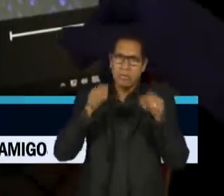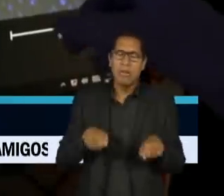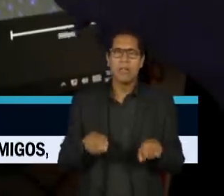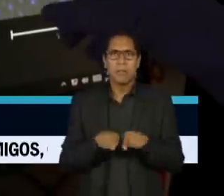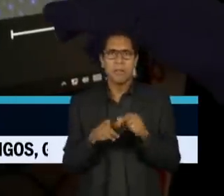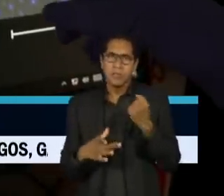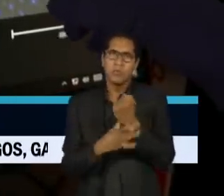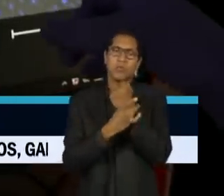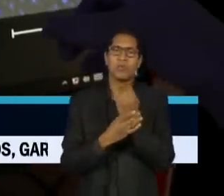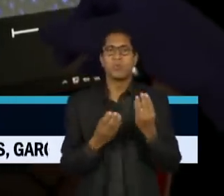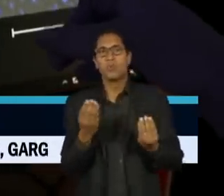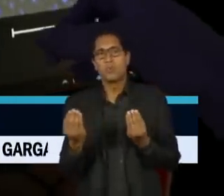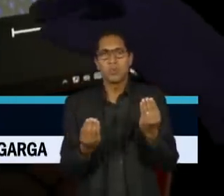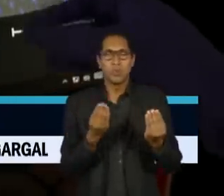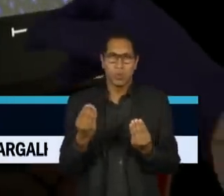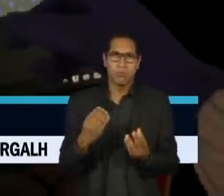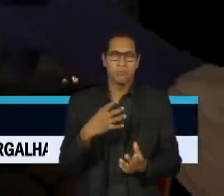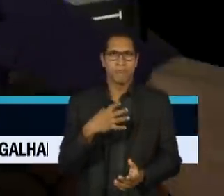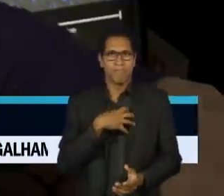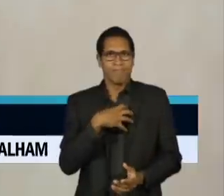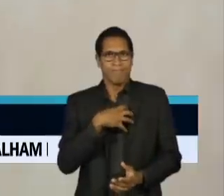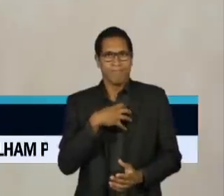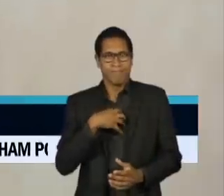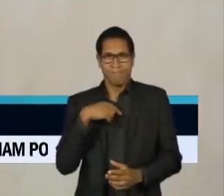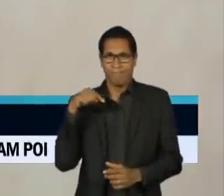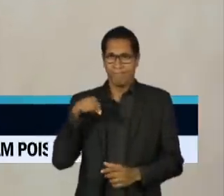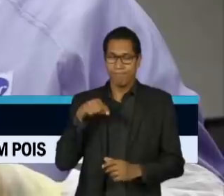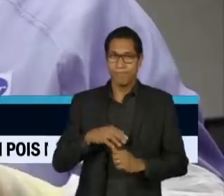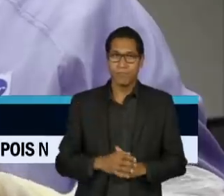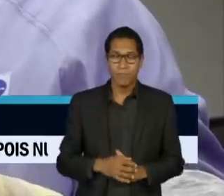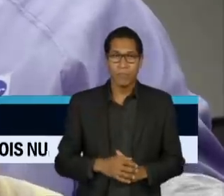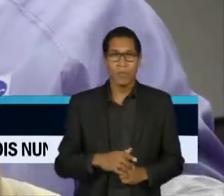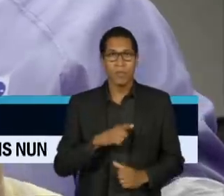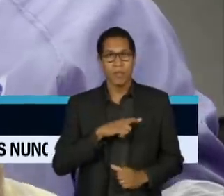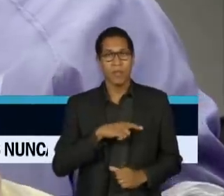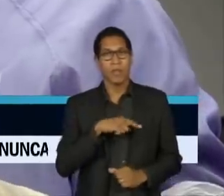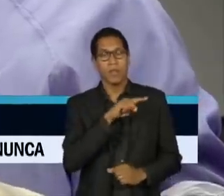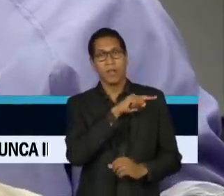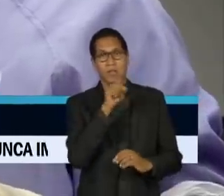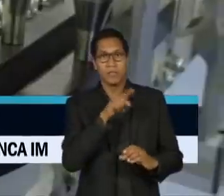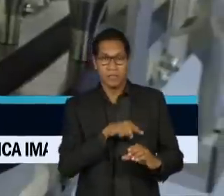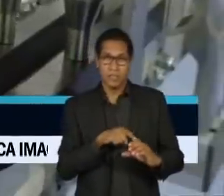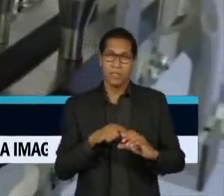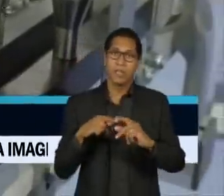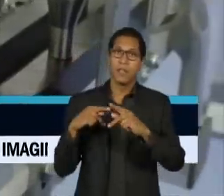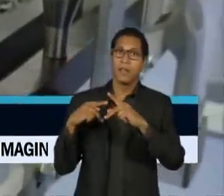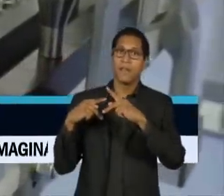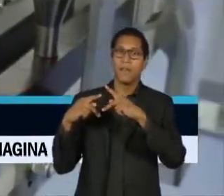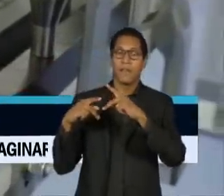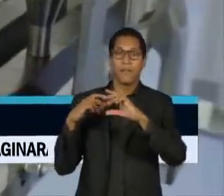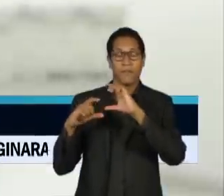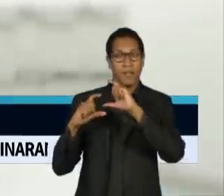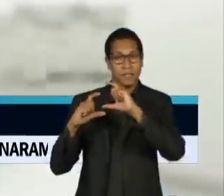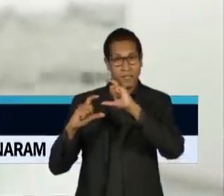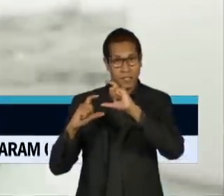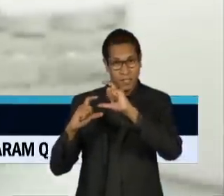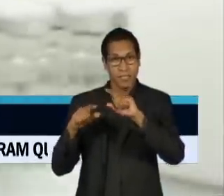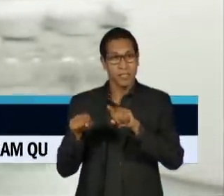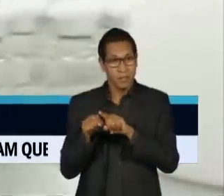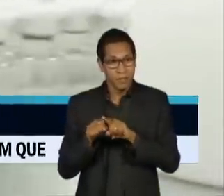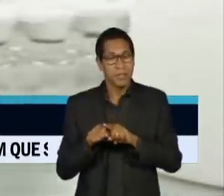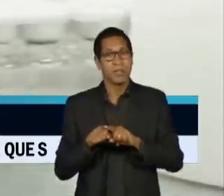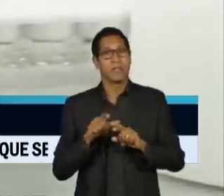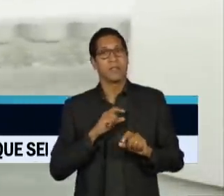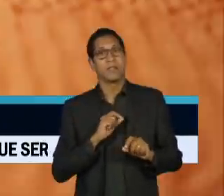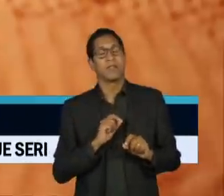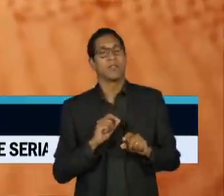relação ao comportamento dela, né? AstraZeneca e Pfizer, duas das farmacêuticas que produzem as vacinas mais usadas no